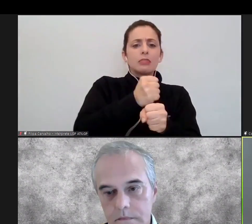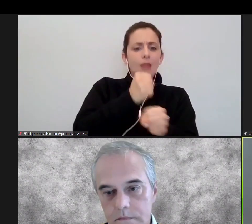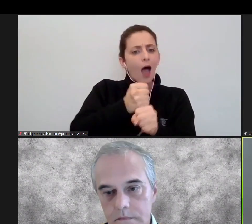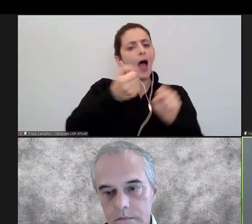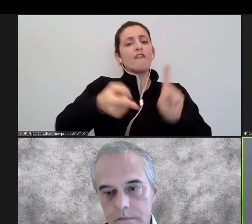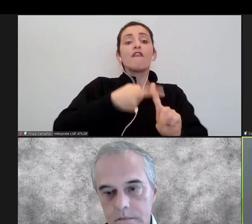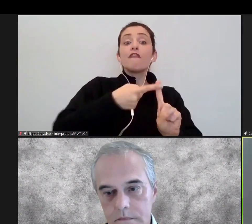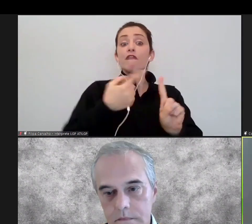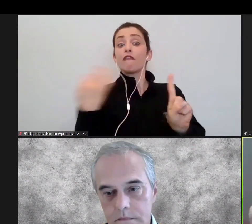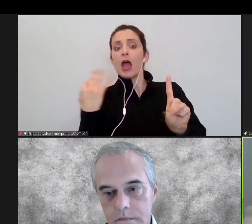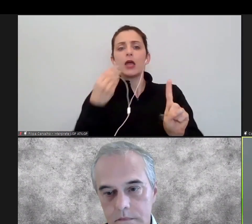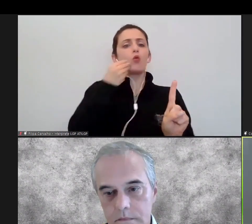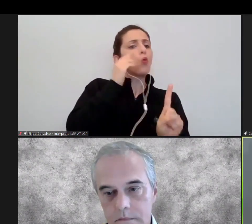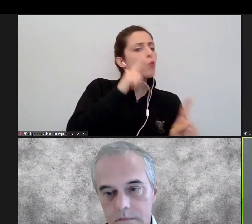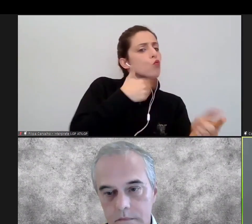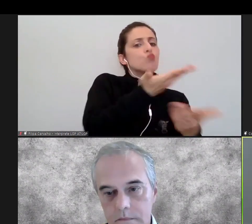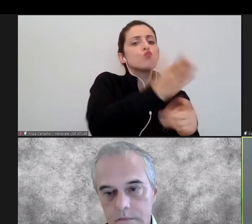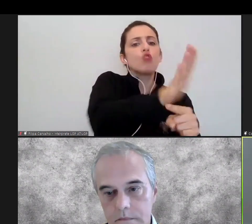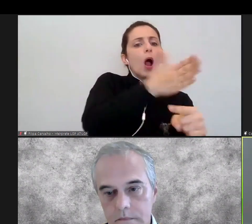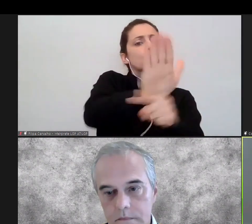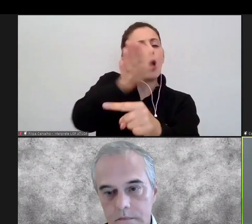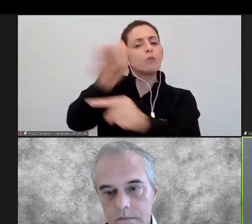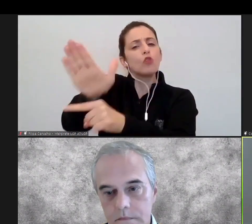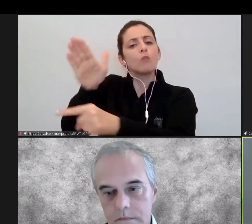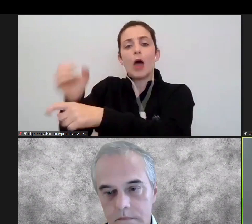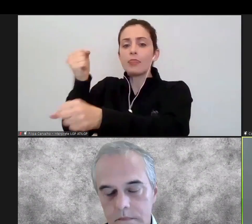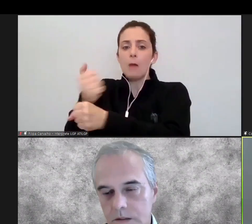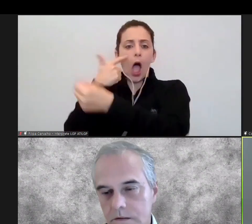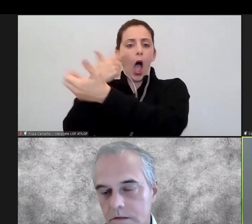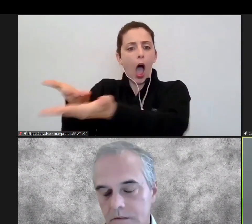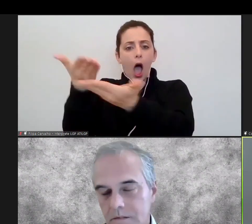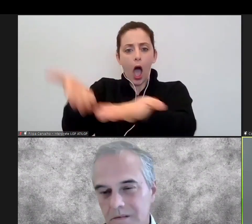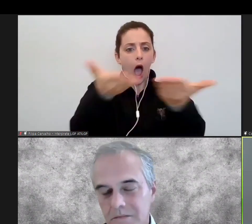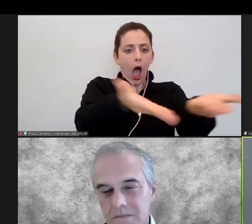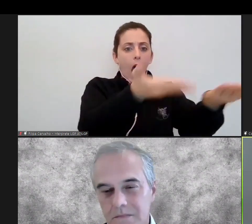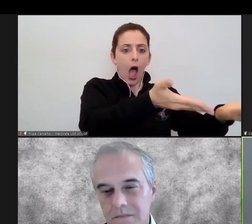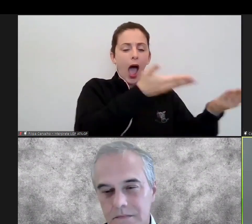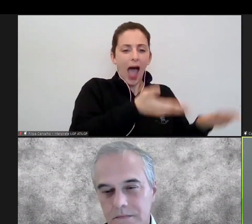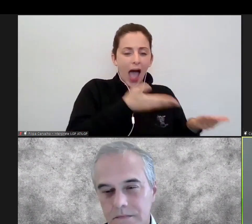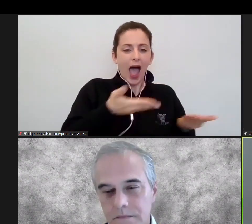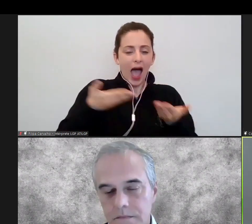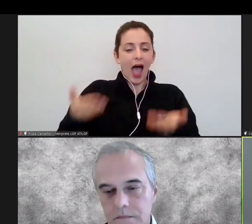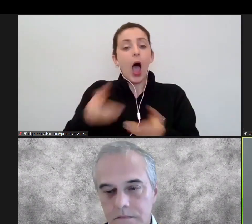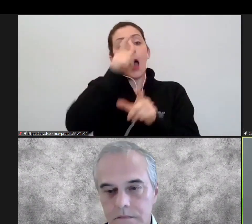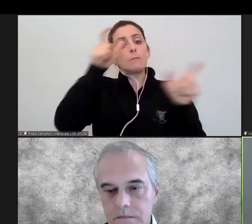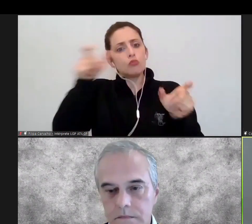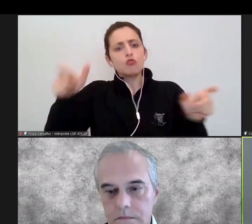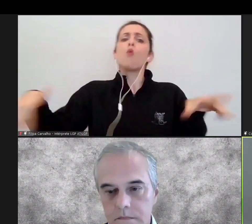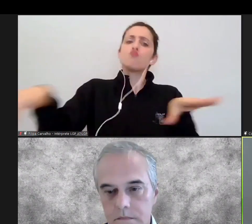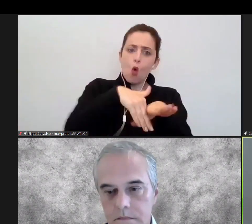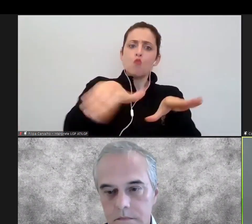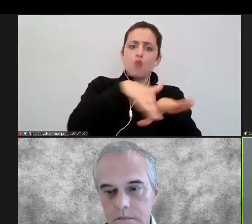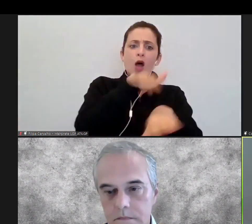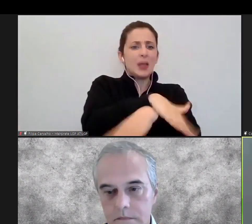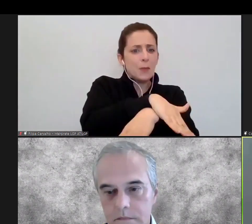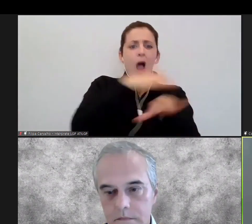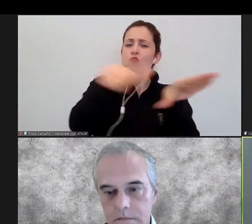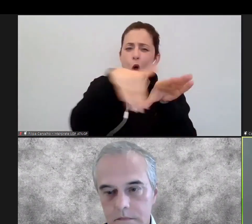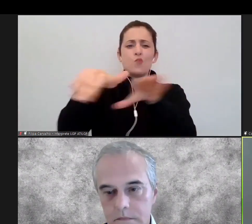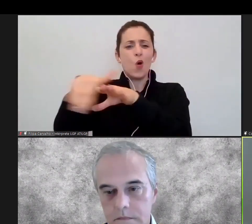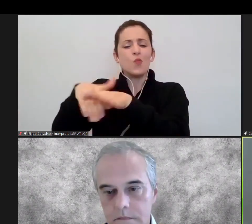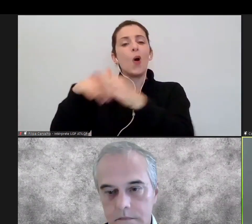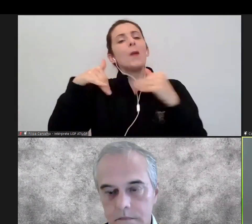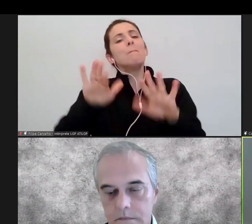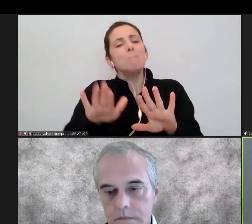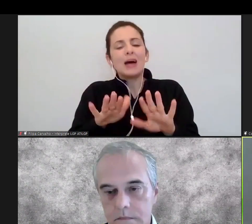pessoas que ultrapassam estes diferentes níveis de exclusão, não nos é possível ter tantas como